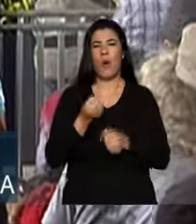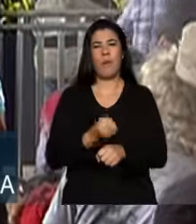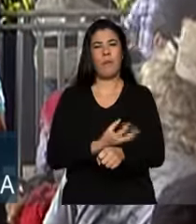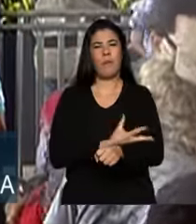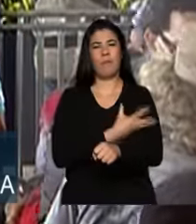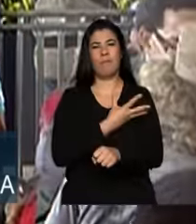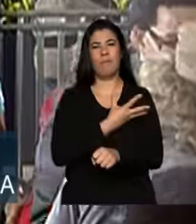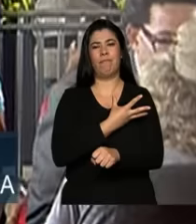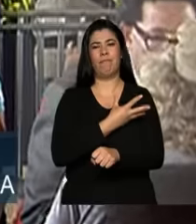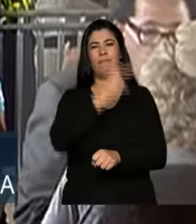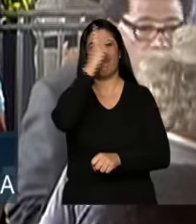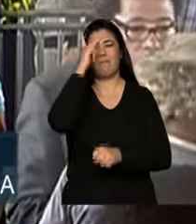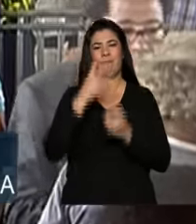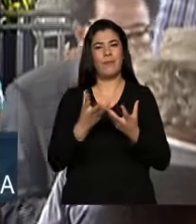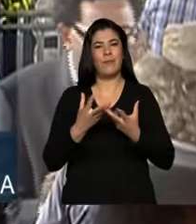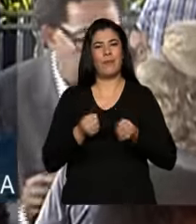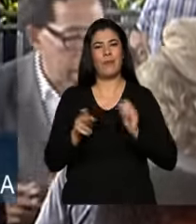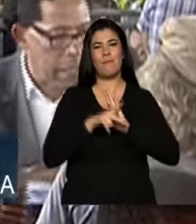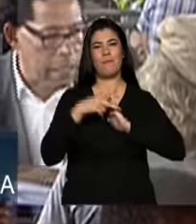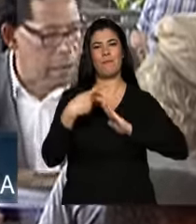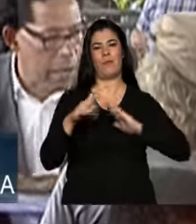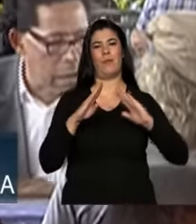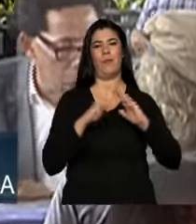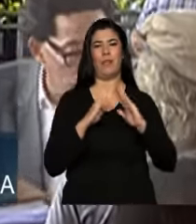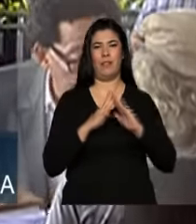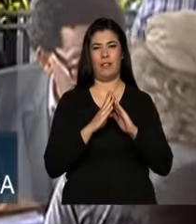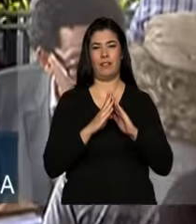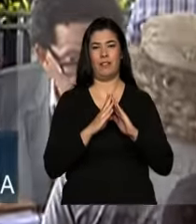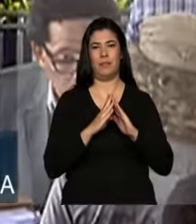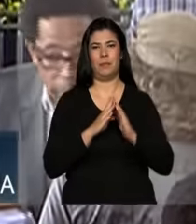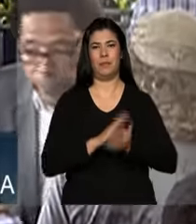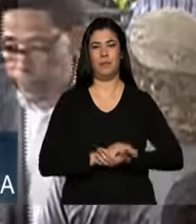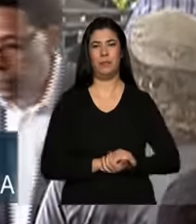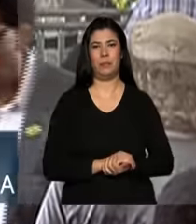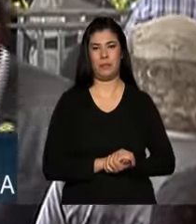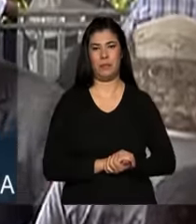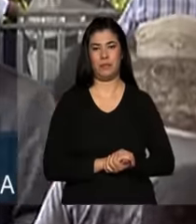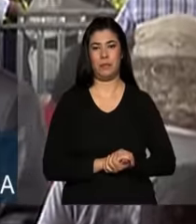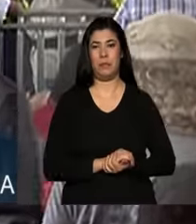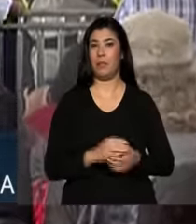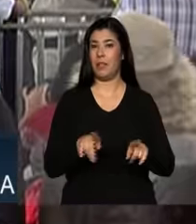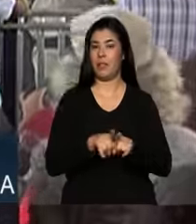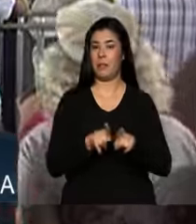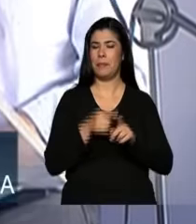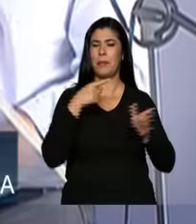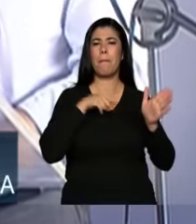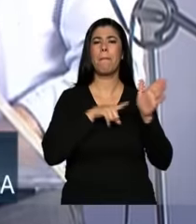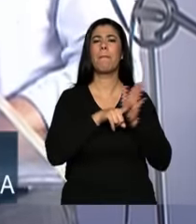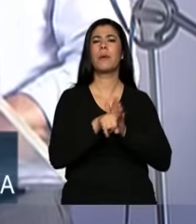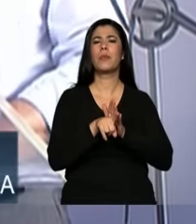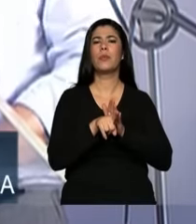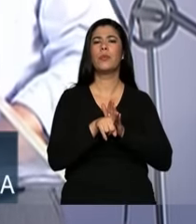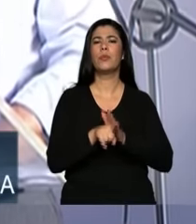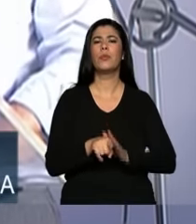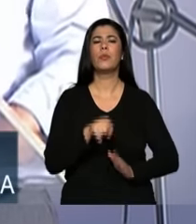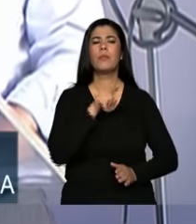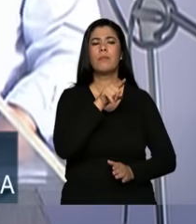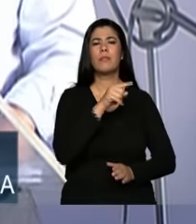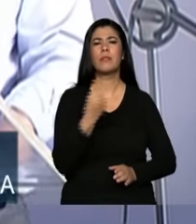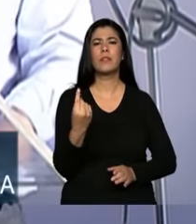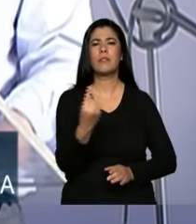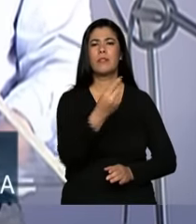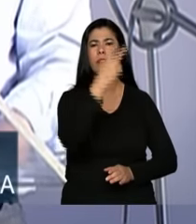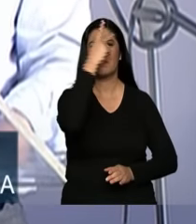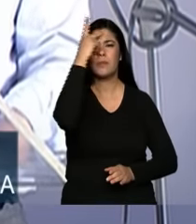daqueles que recebem a sua casa própria. E ao perguntar a cada um dos